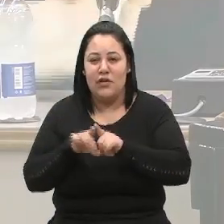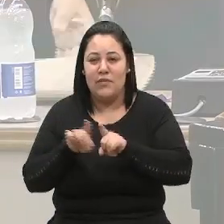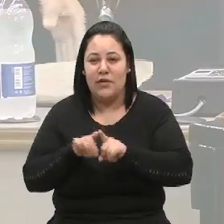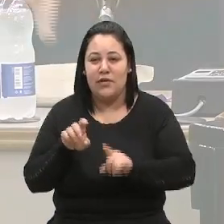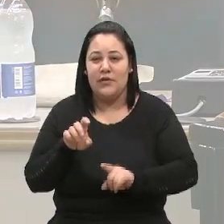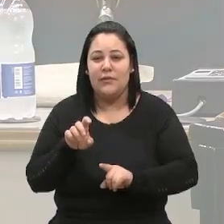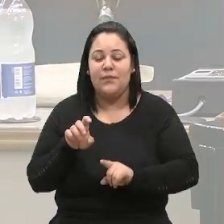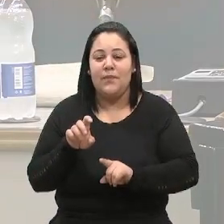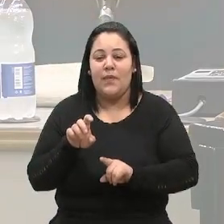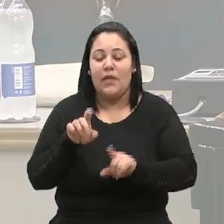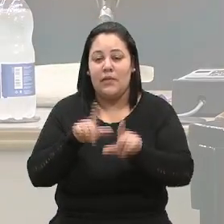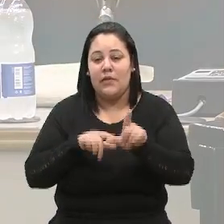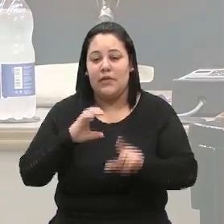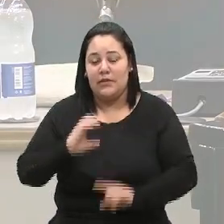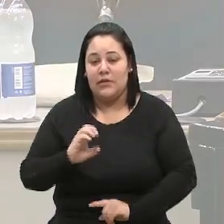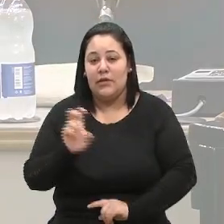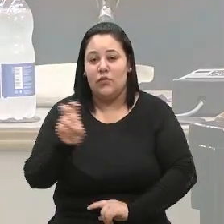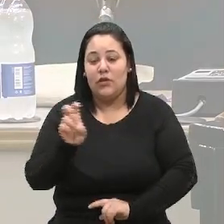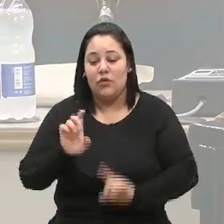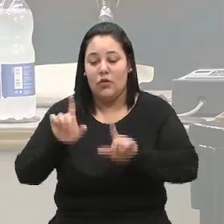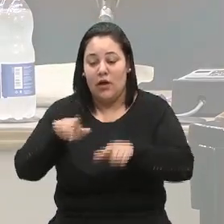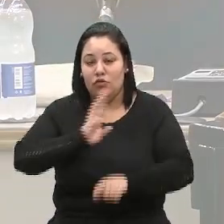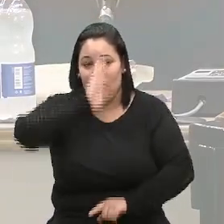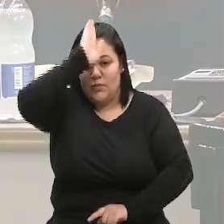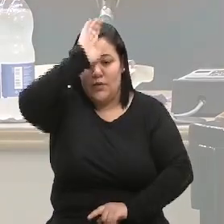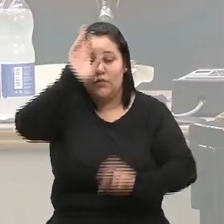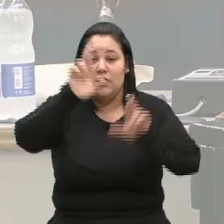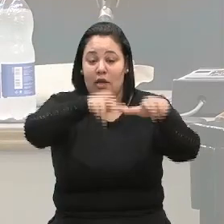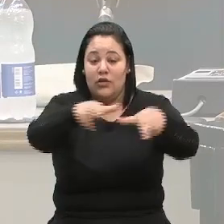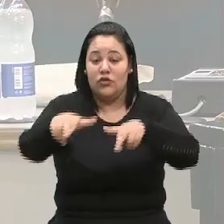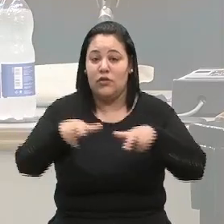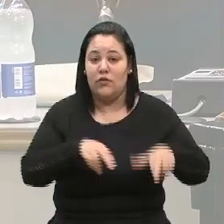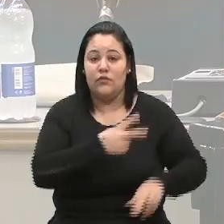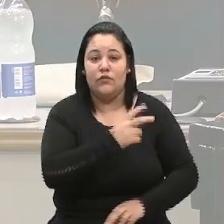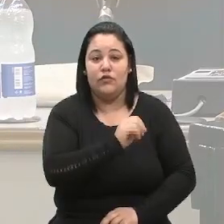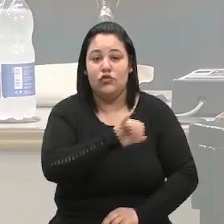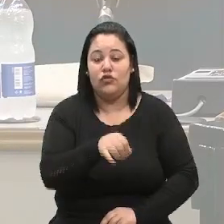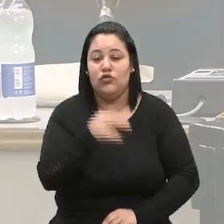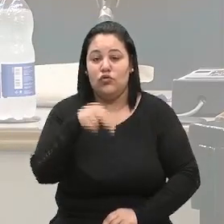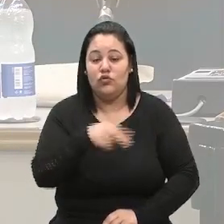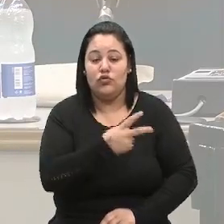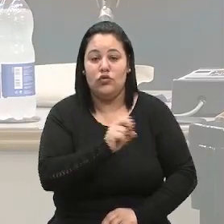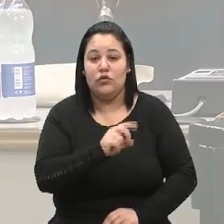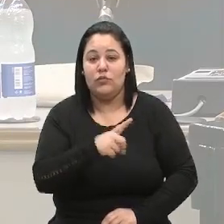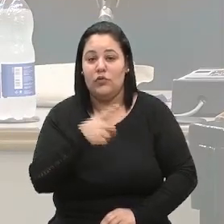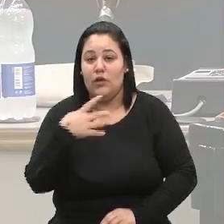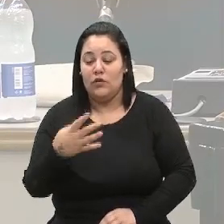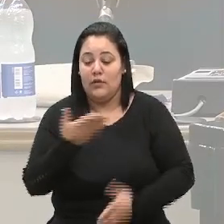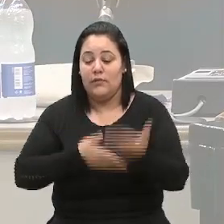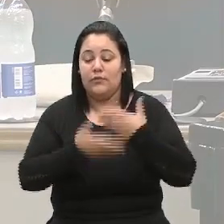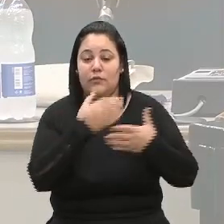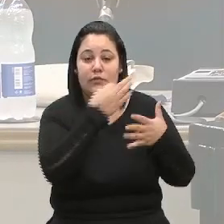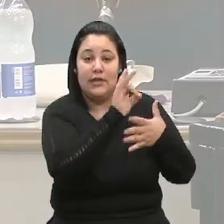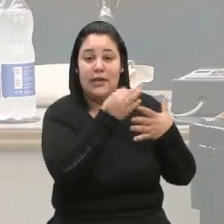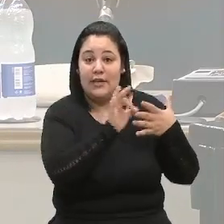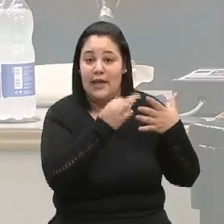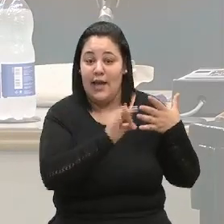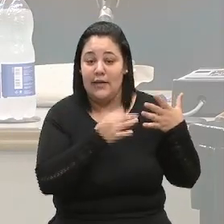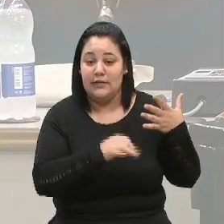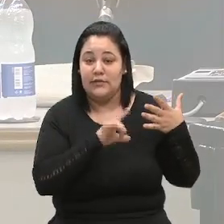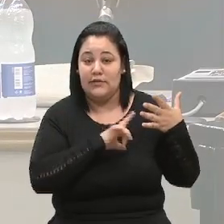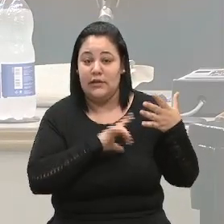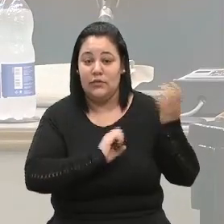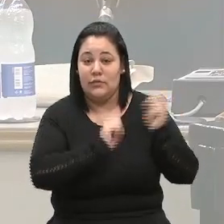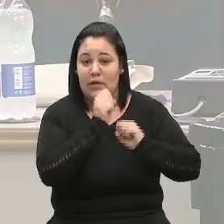Comando Regional de Bombeiros. No dia 20 de junho de 2014, atendendo aos critérios de estruturação de uma nova instituição de